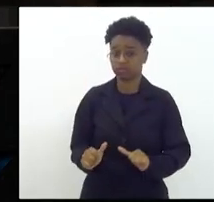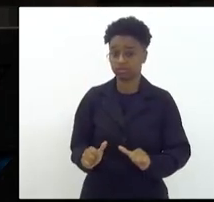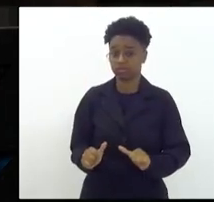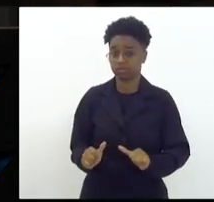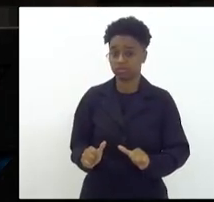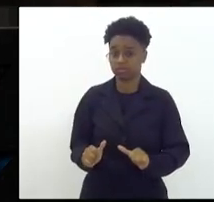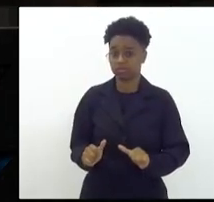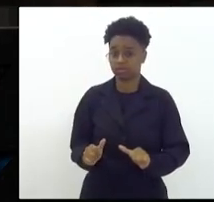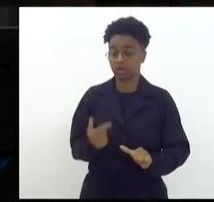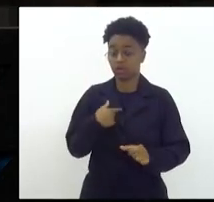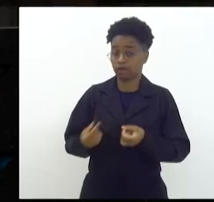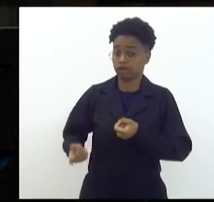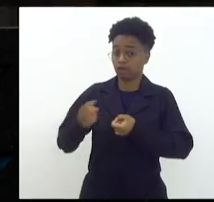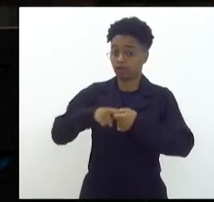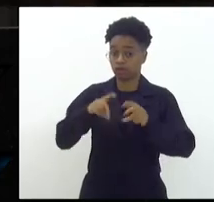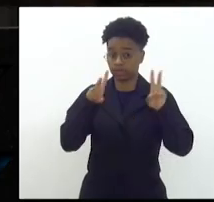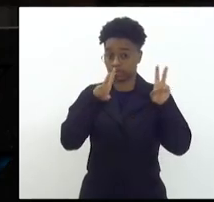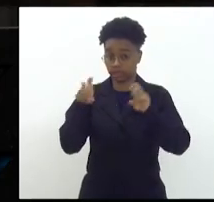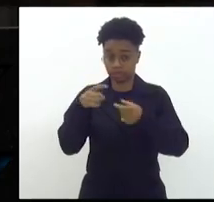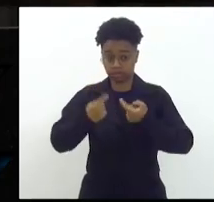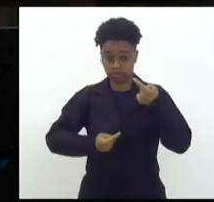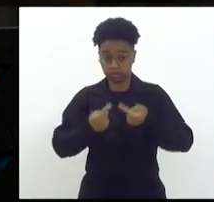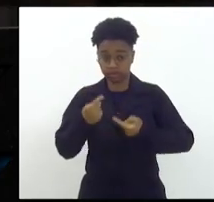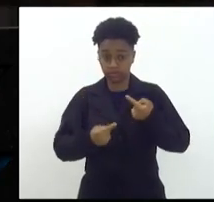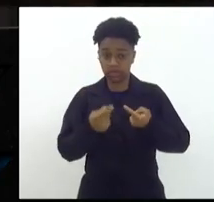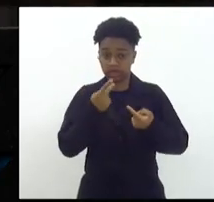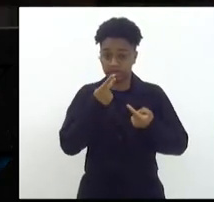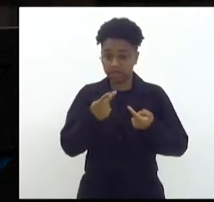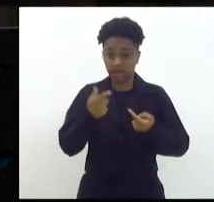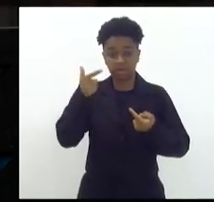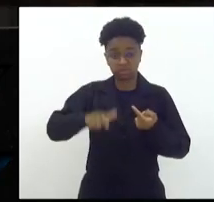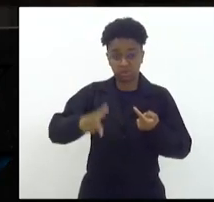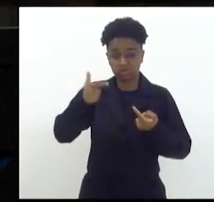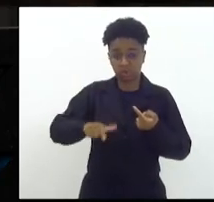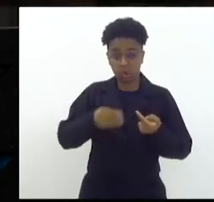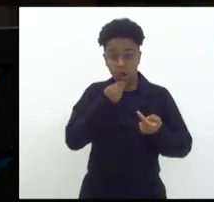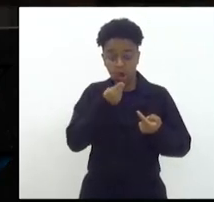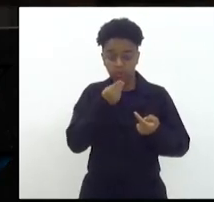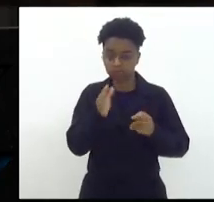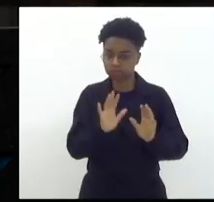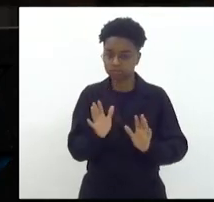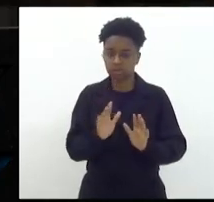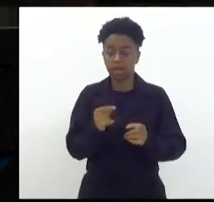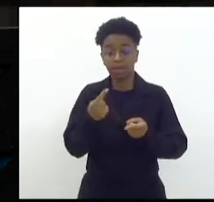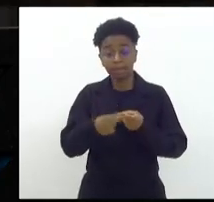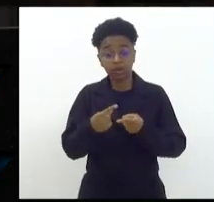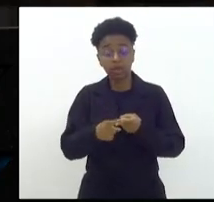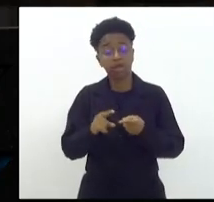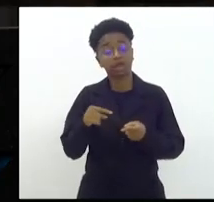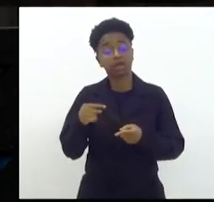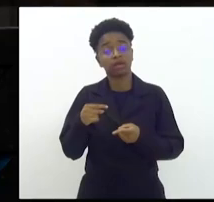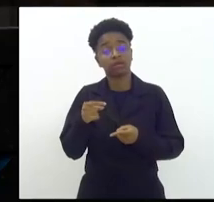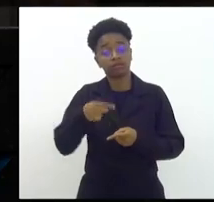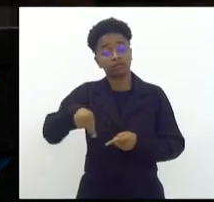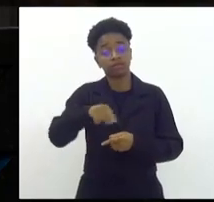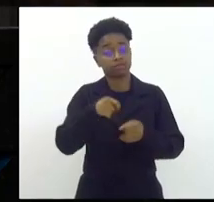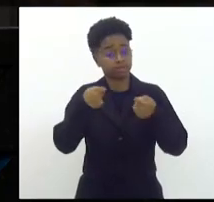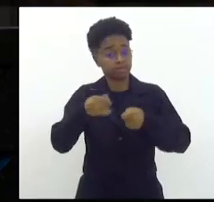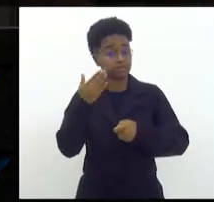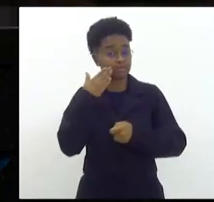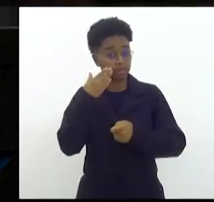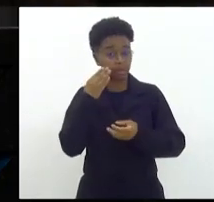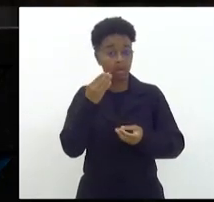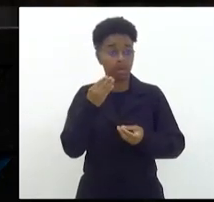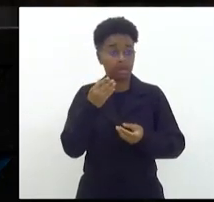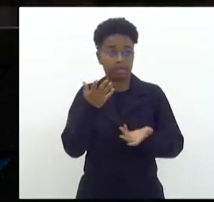tô voltando esse tema e dizendo vovó viu a uva porque para que não acha hein que alguém vai